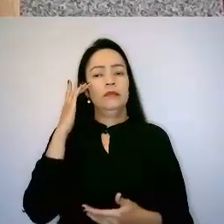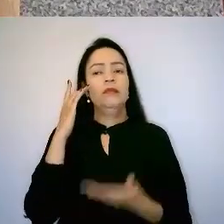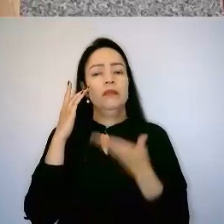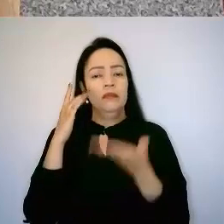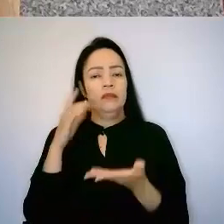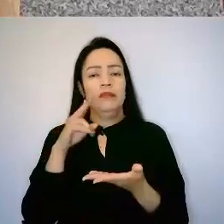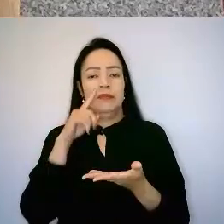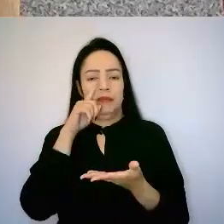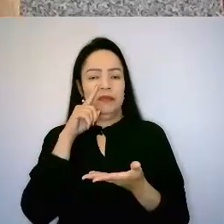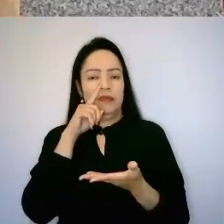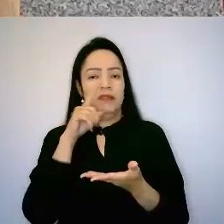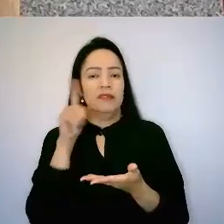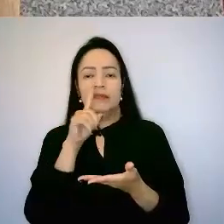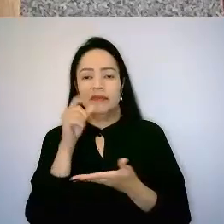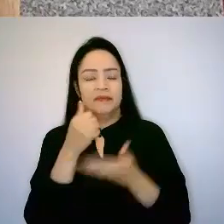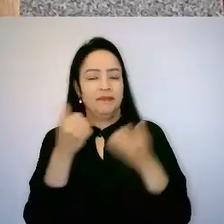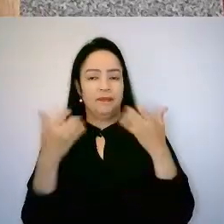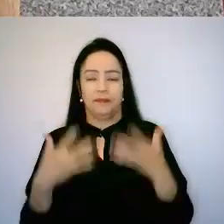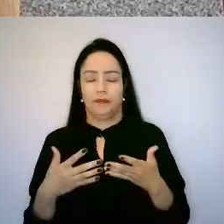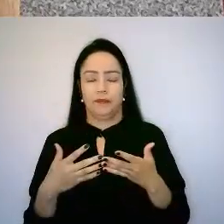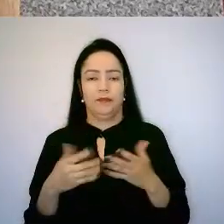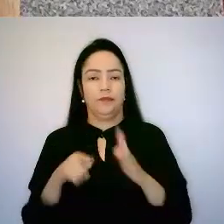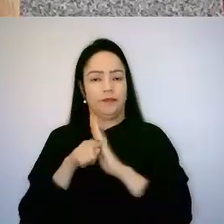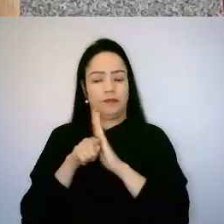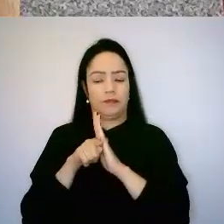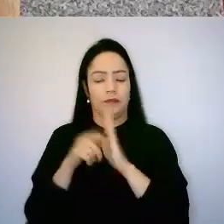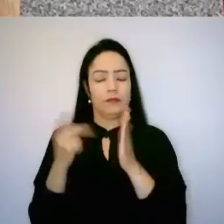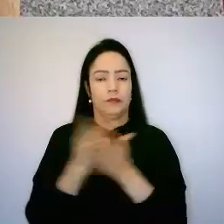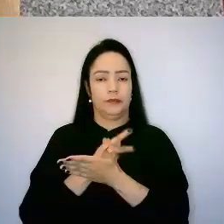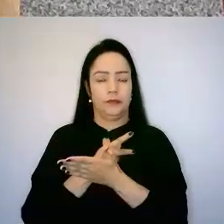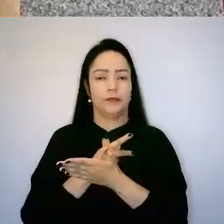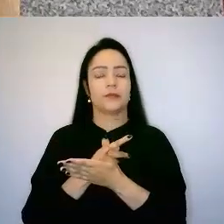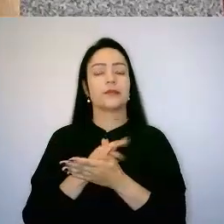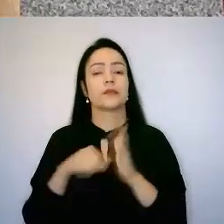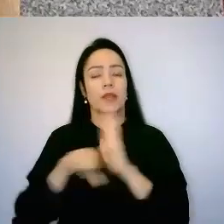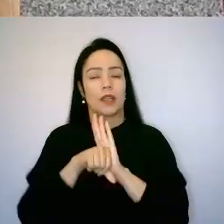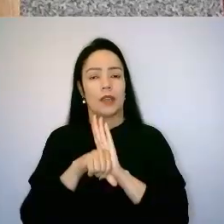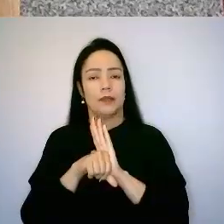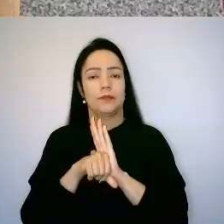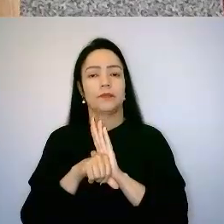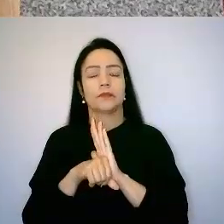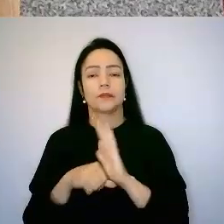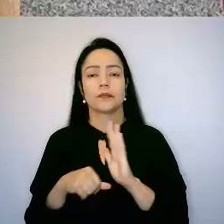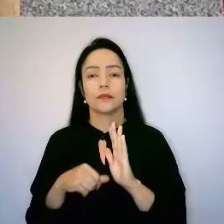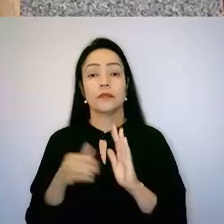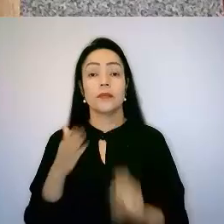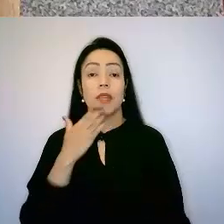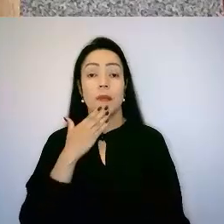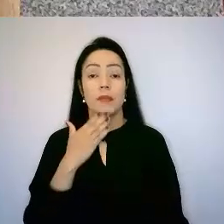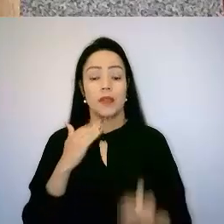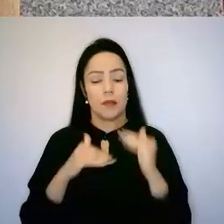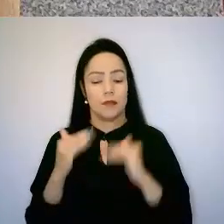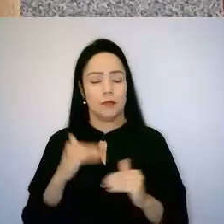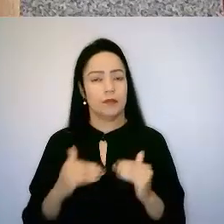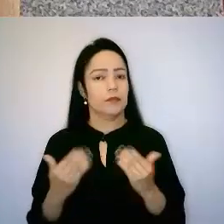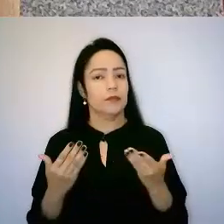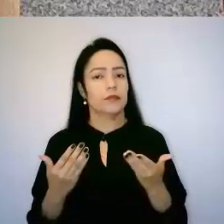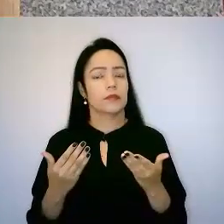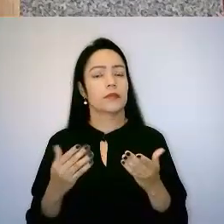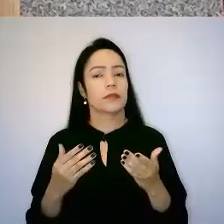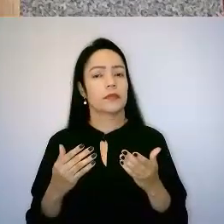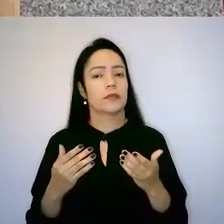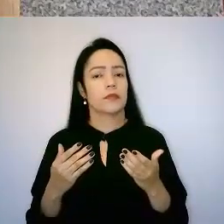seria fundamento para pedir o exame criminológico quanto mais para interferir um preço de progressão de regime portanto